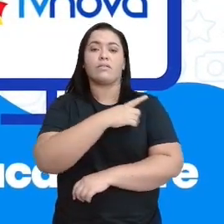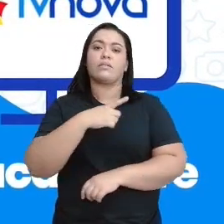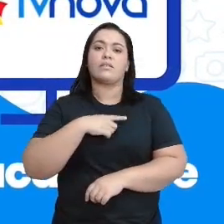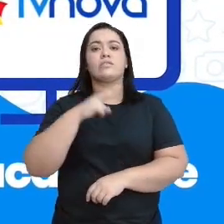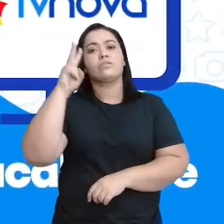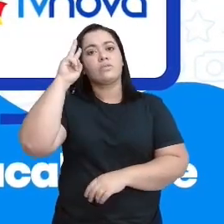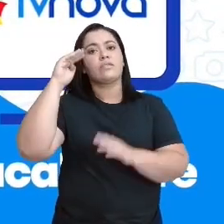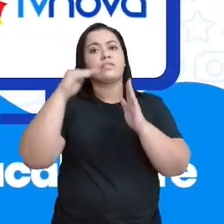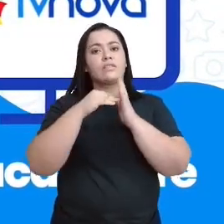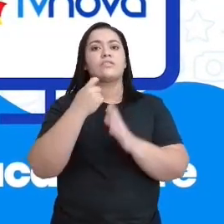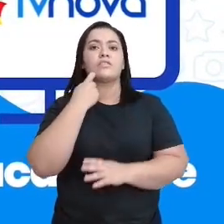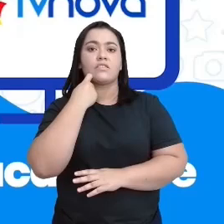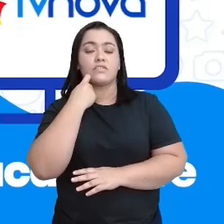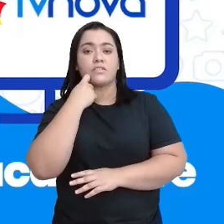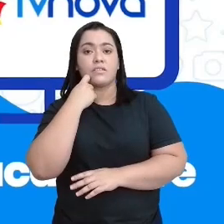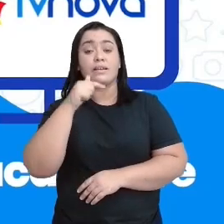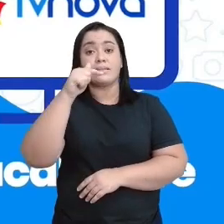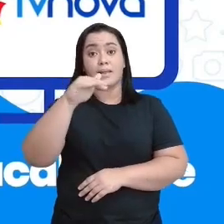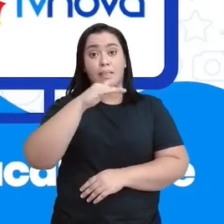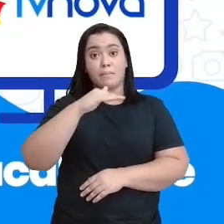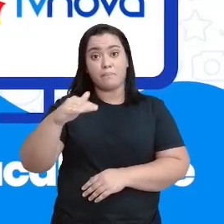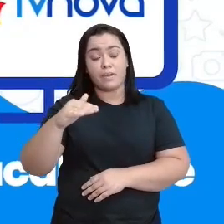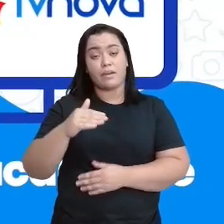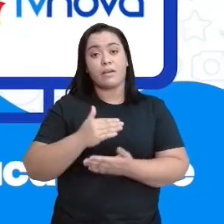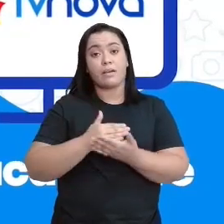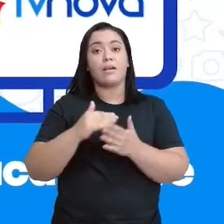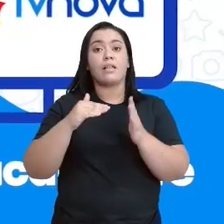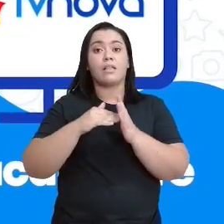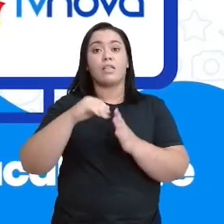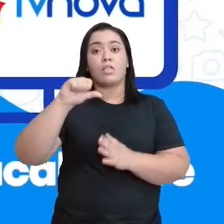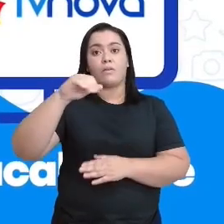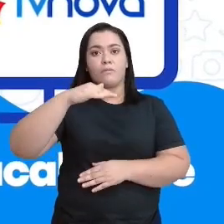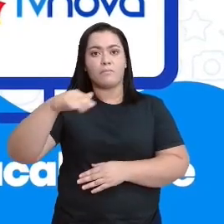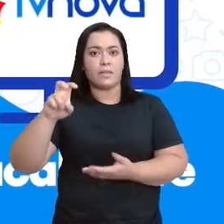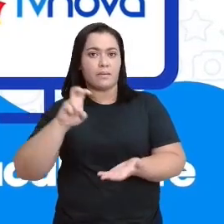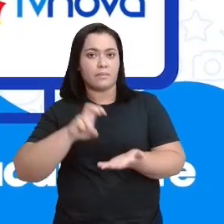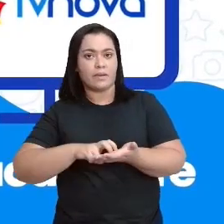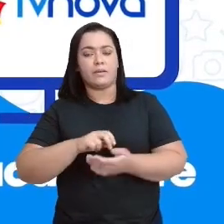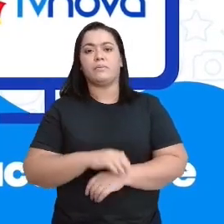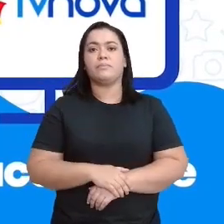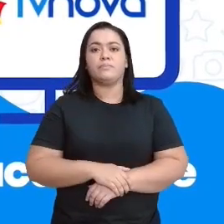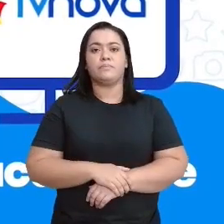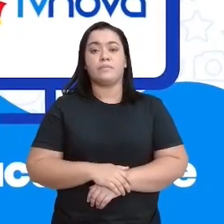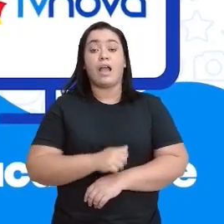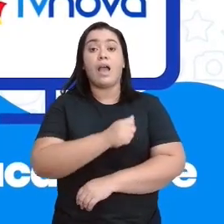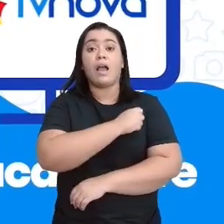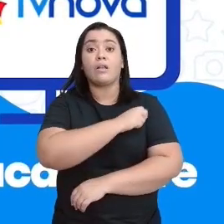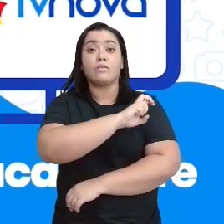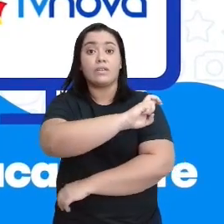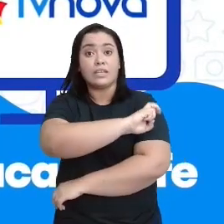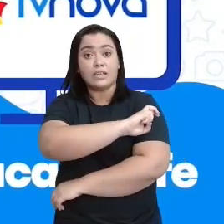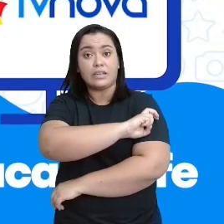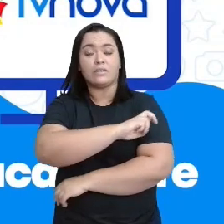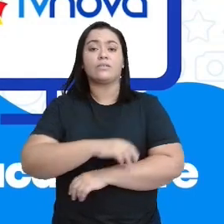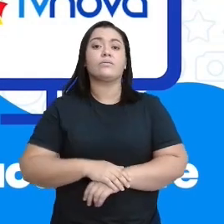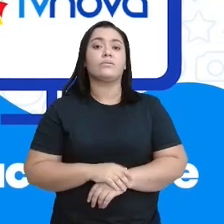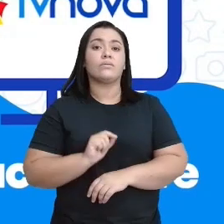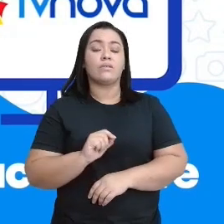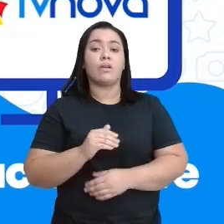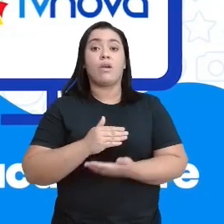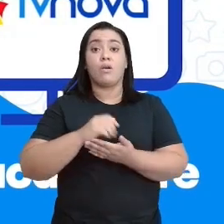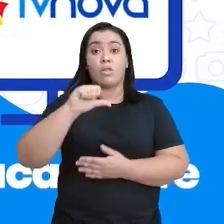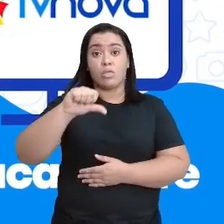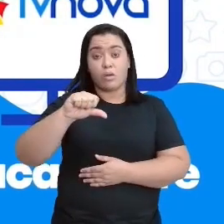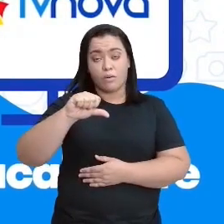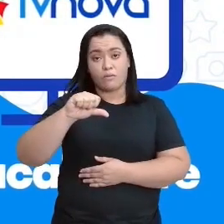segunda a sexta-feira, das 7h30 às 9h da manhã. Para os estudantes do quinto ano, as aulas começam às 9h